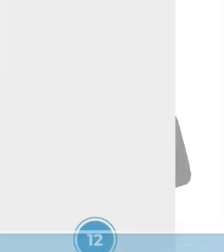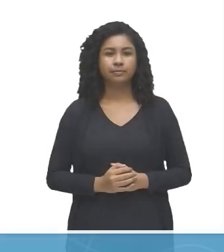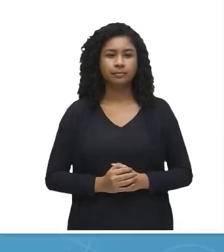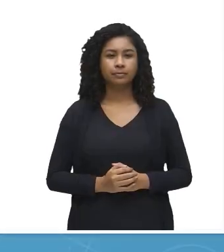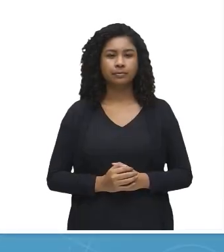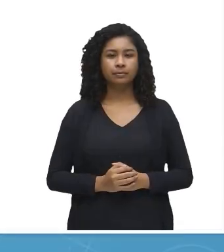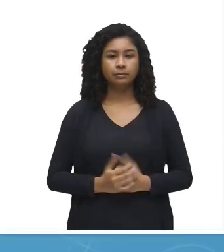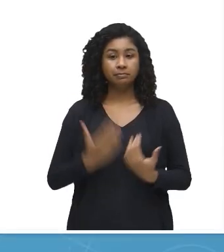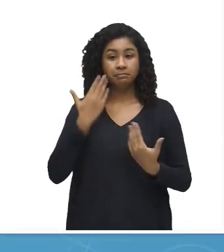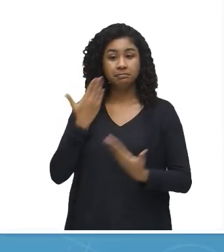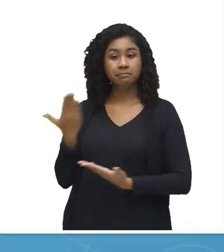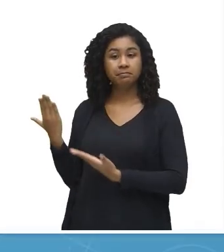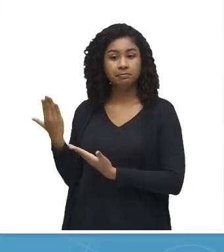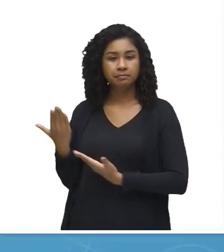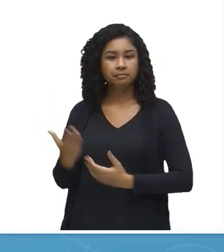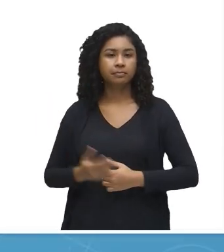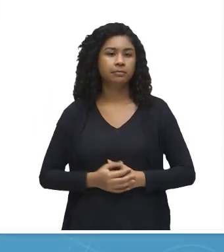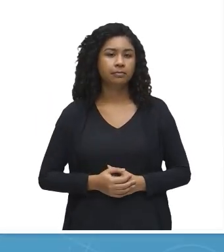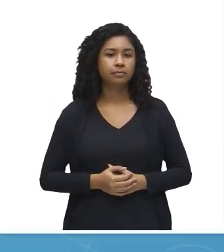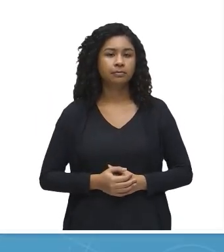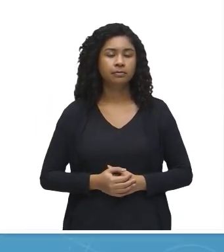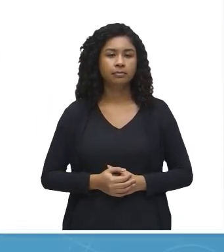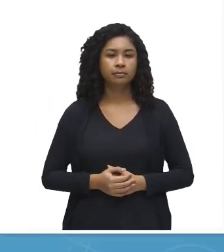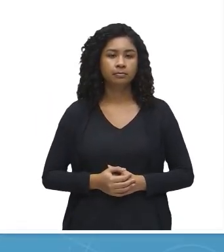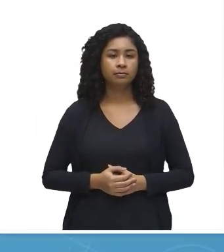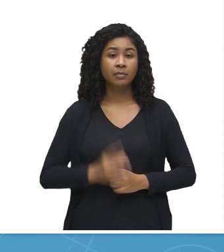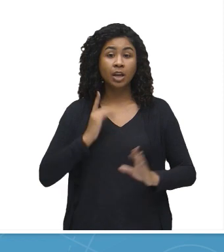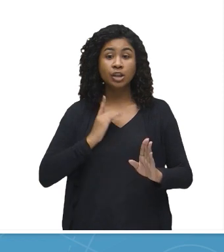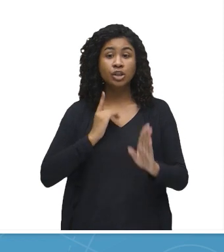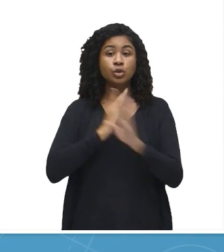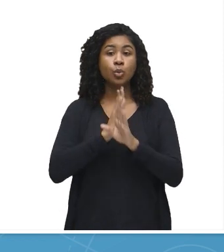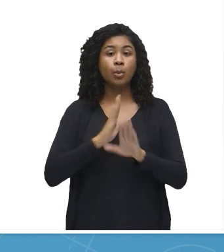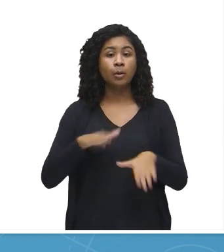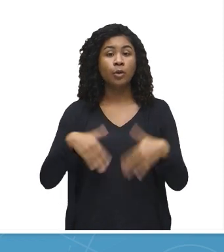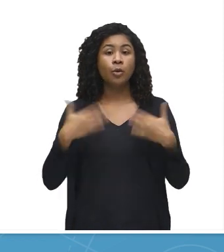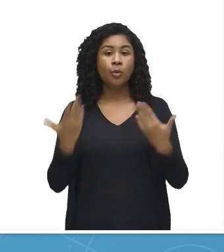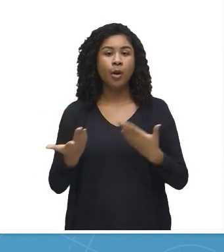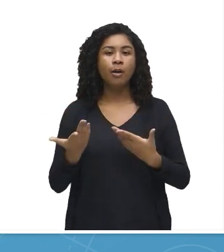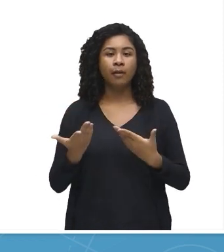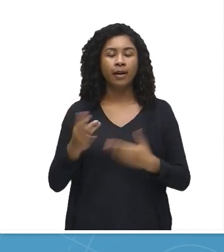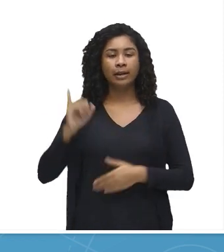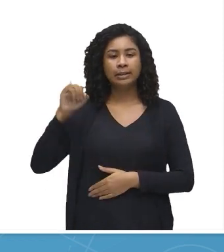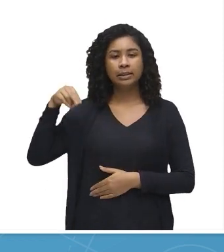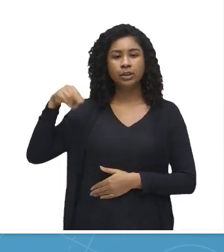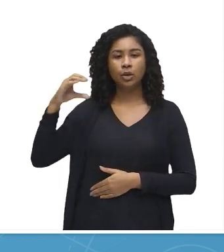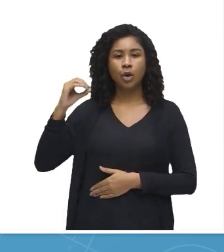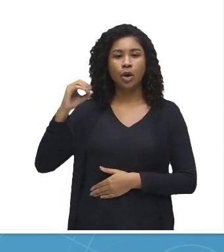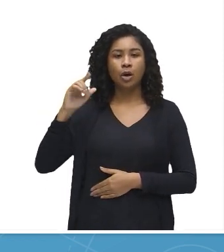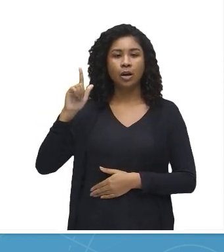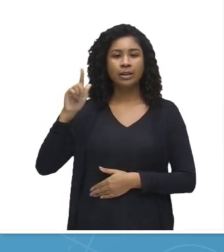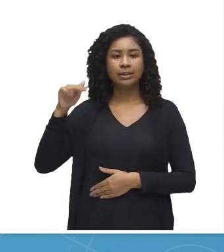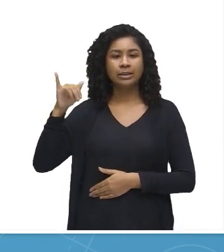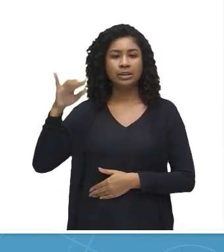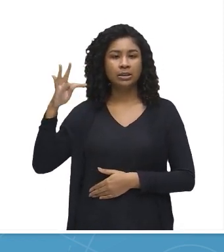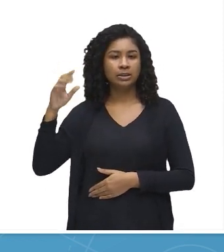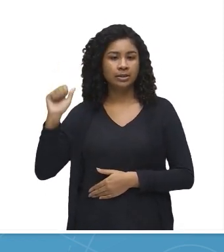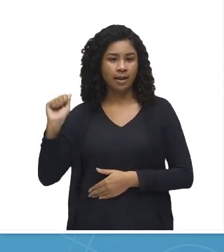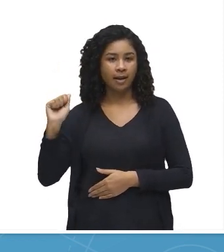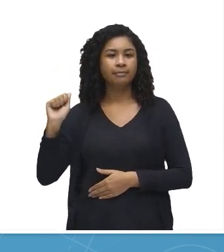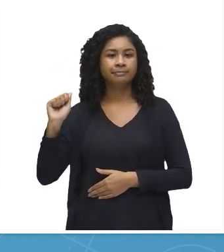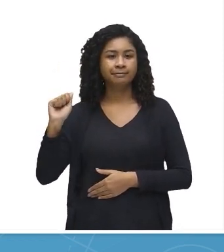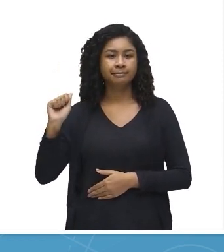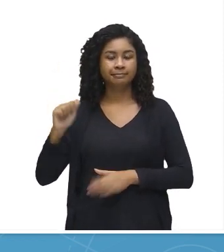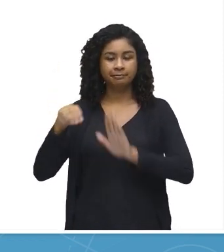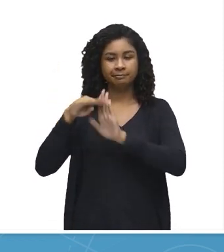Então tá aí. Determine a incógnita e os coeficientes das equações a seguir. Então aí estão as três equações, vocês vão dizer para